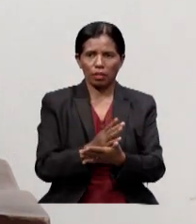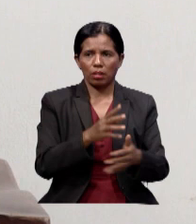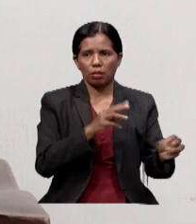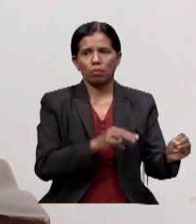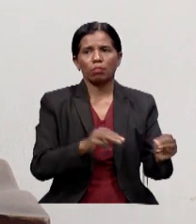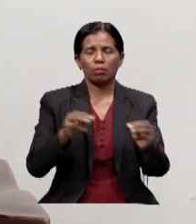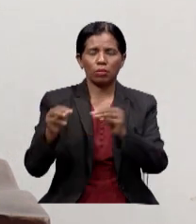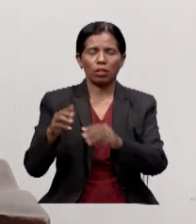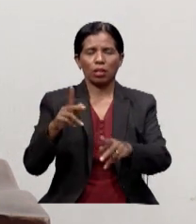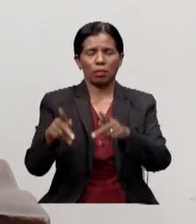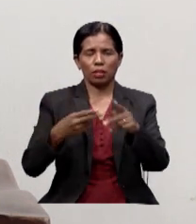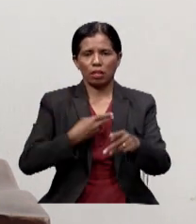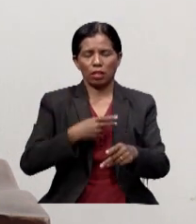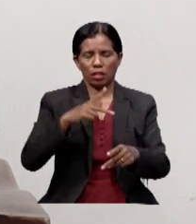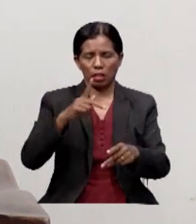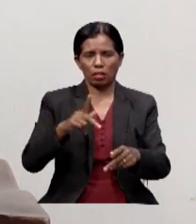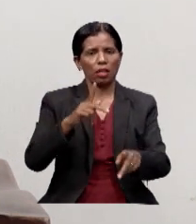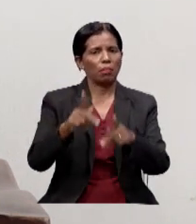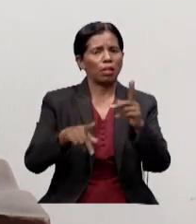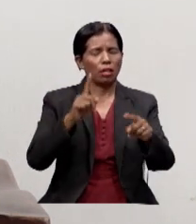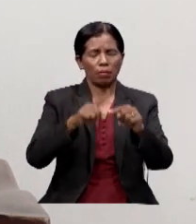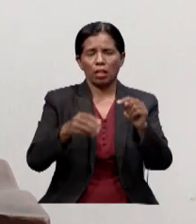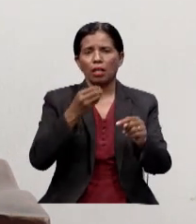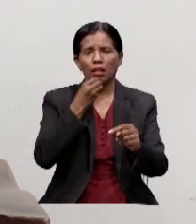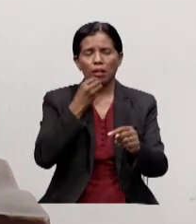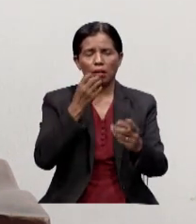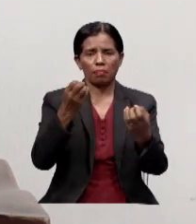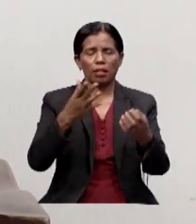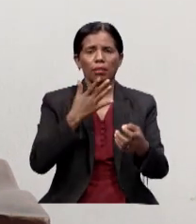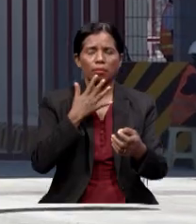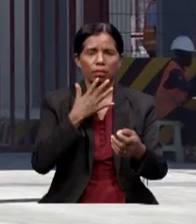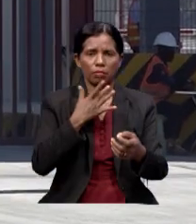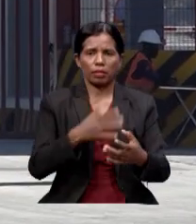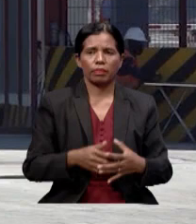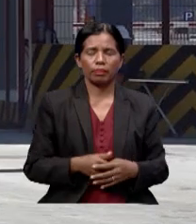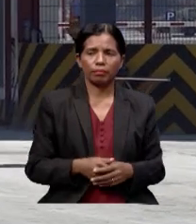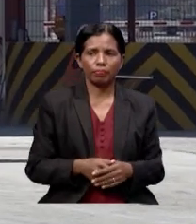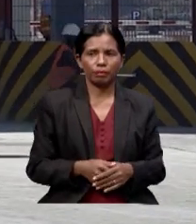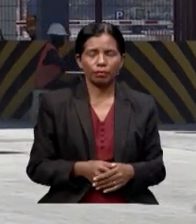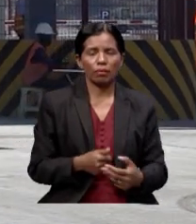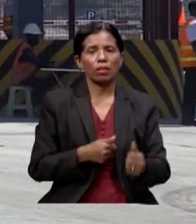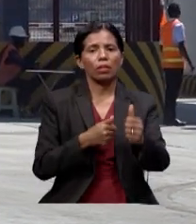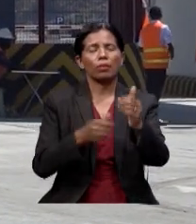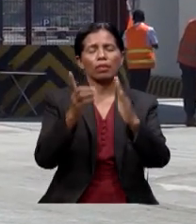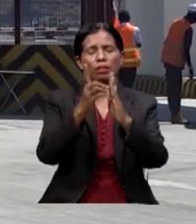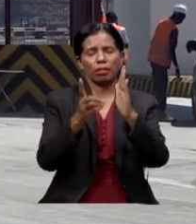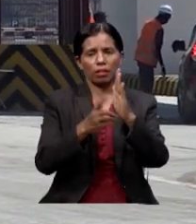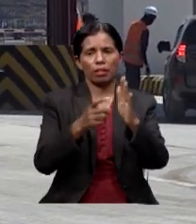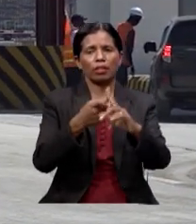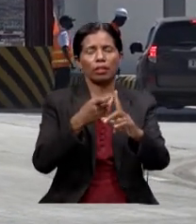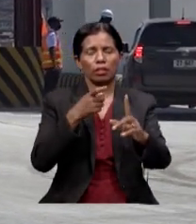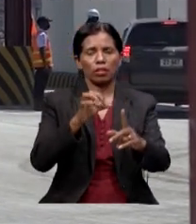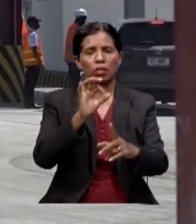mania comportamento, é mania dieta para label consome, pode ser na beque, estraga ser nem sin raça. Tuir dadu susi empresa Fortuna